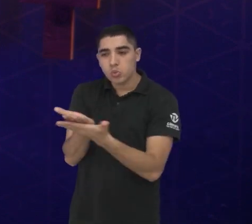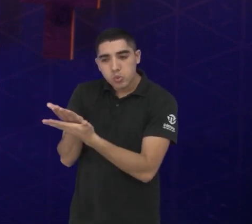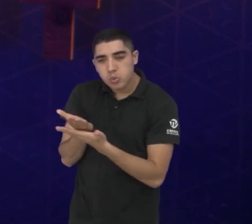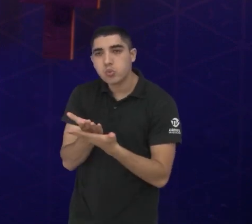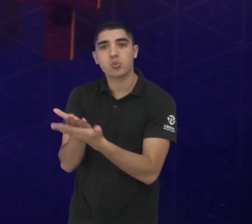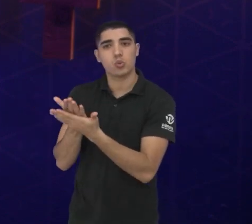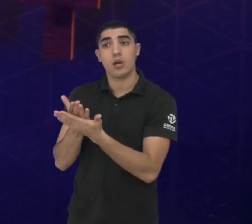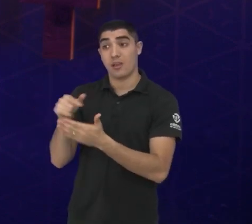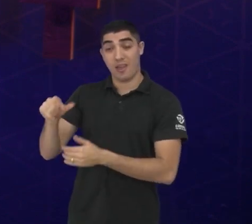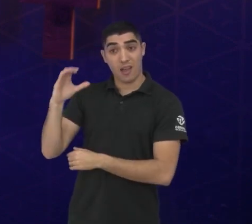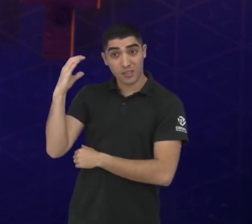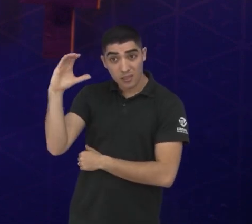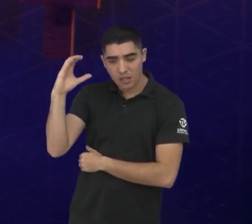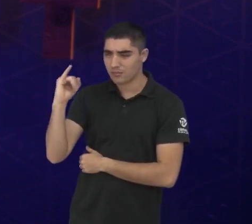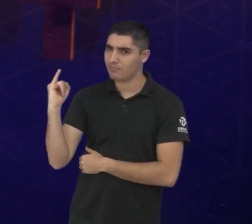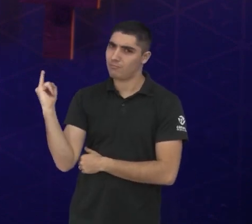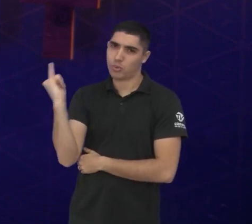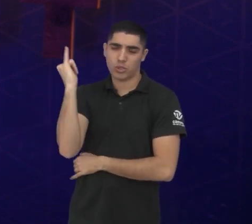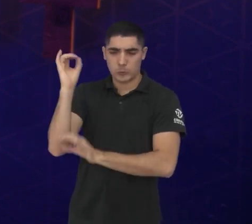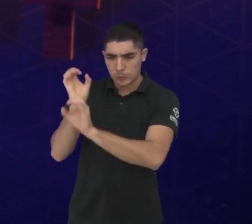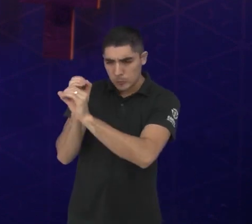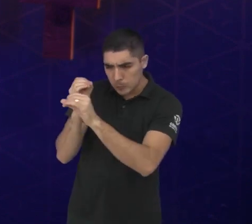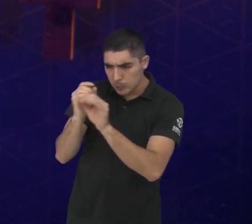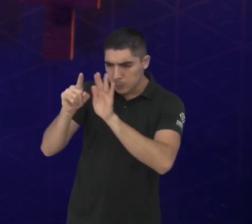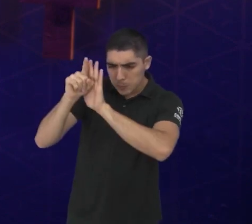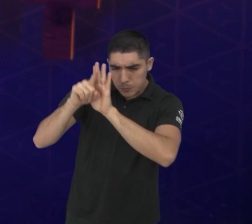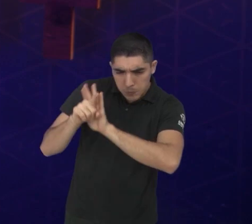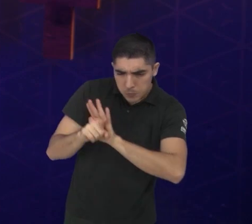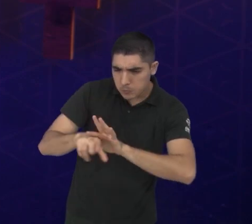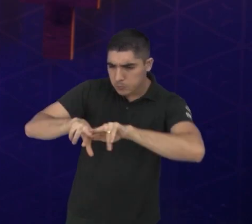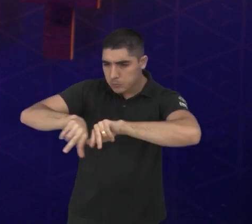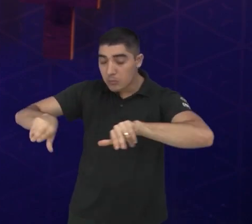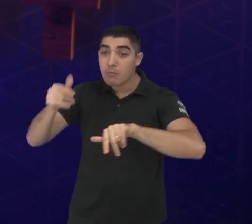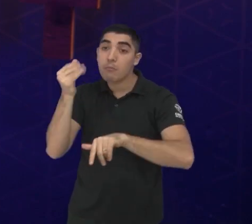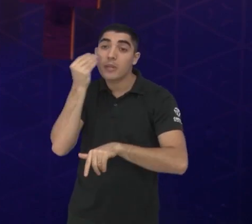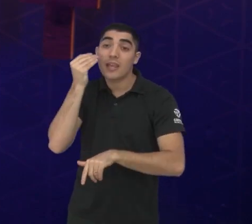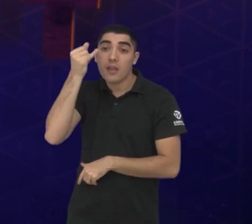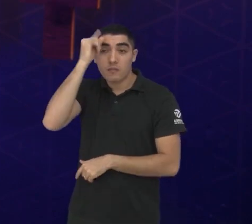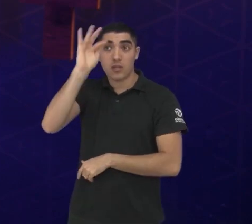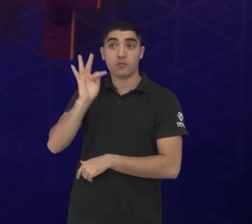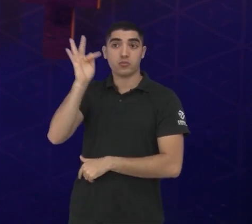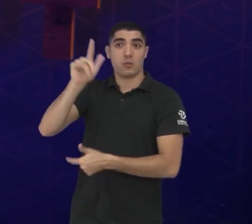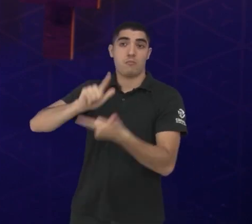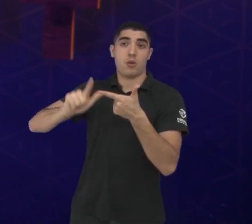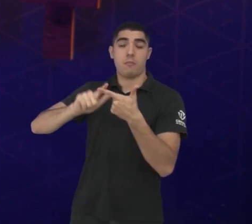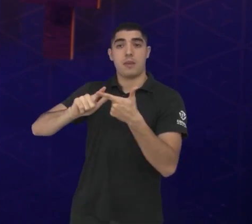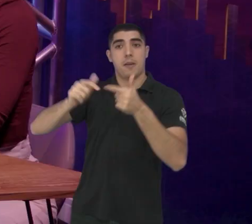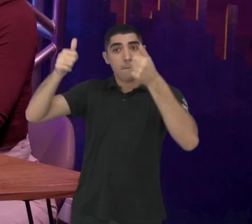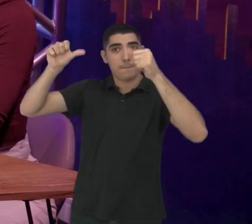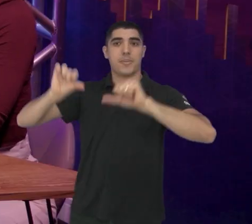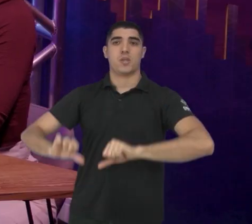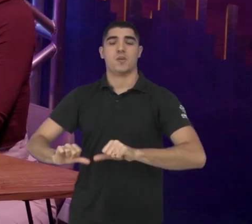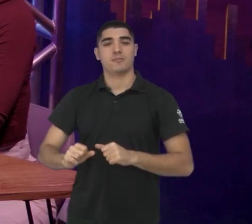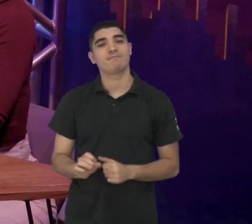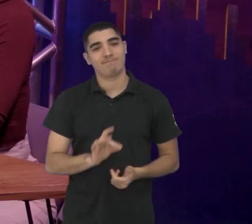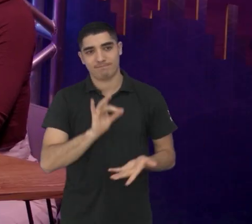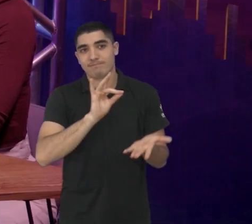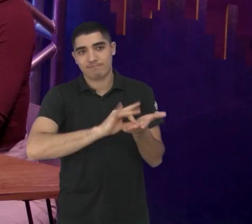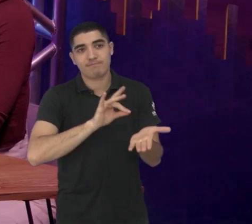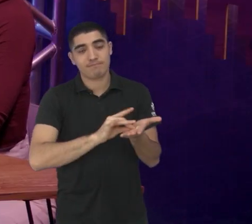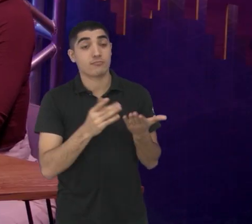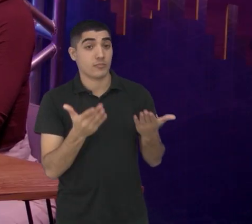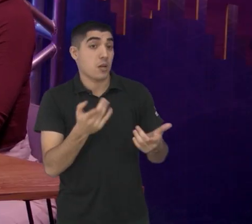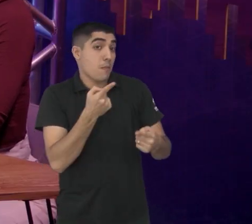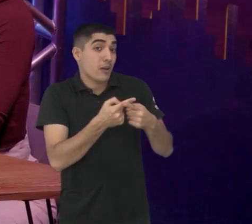estudos, a ciência, que é primordial nesse processo para a gente conseguir evitar grandes tragédias também. Dani,